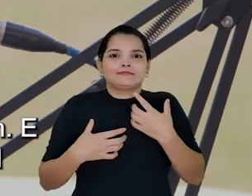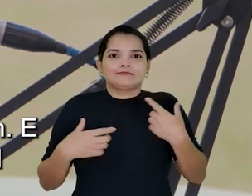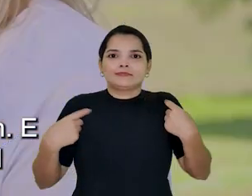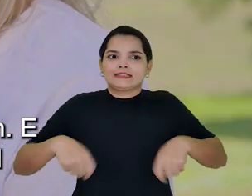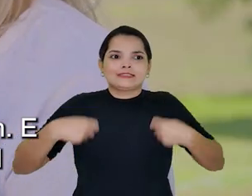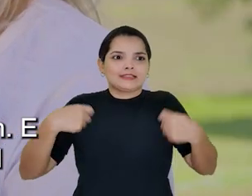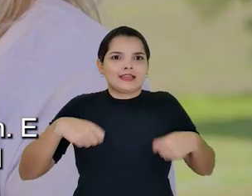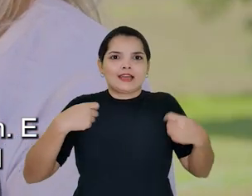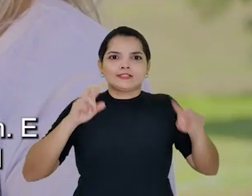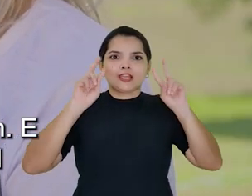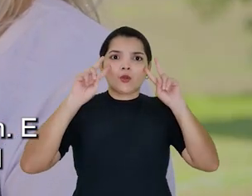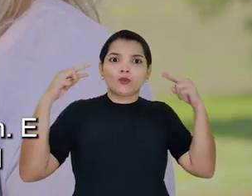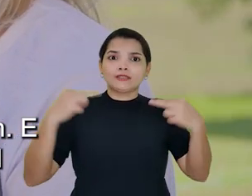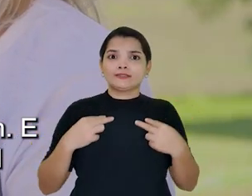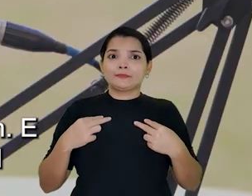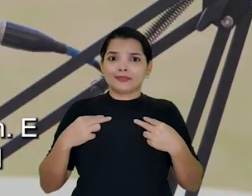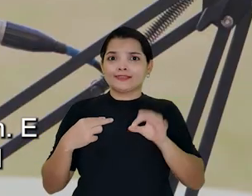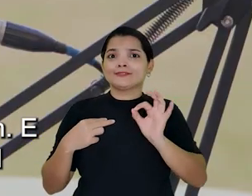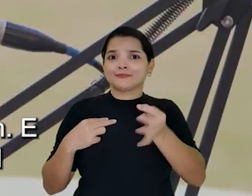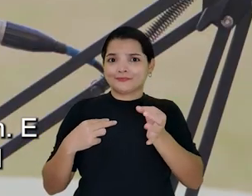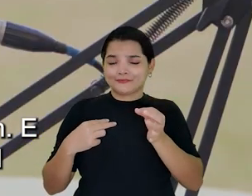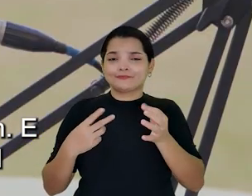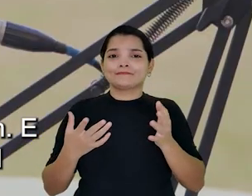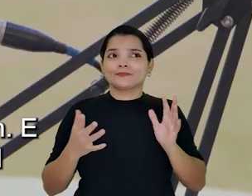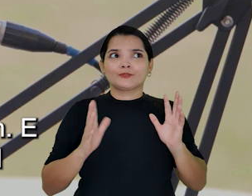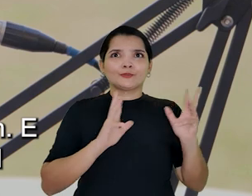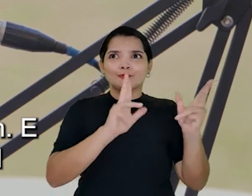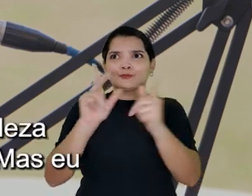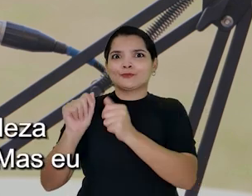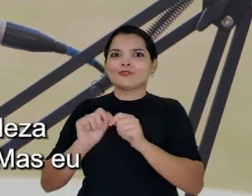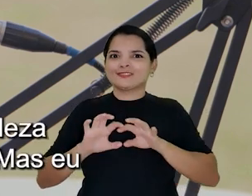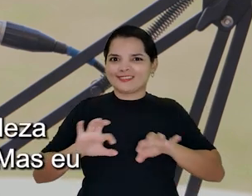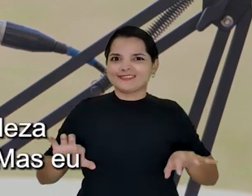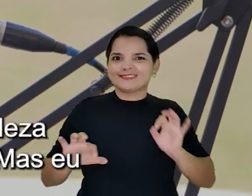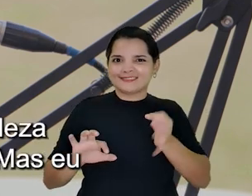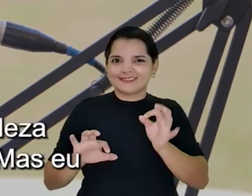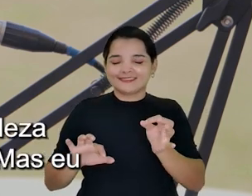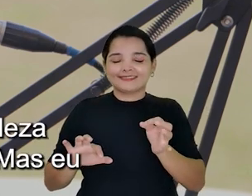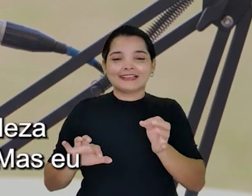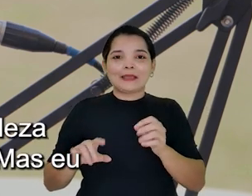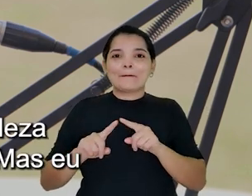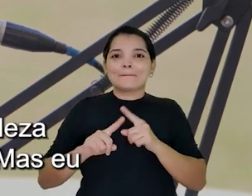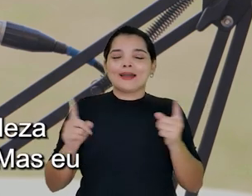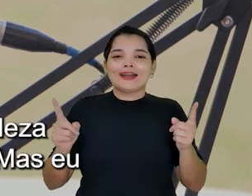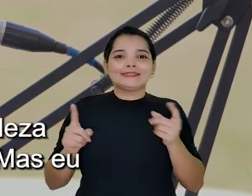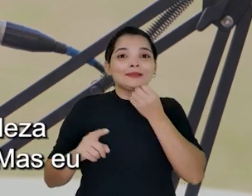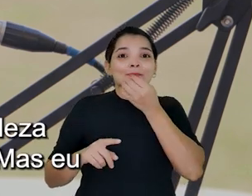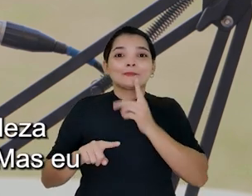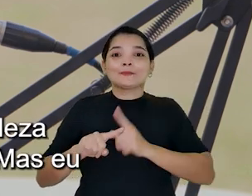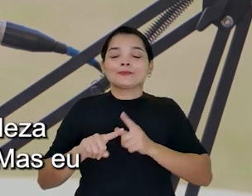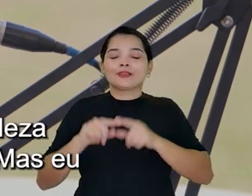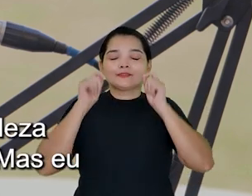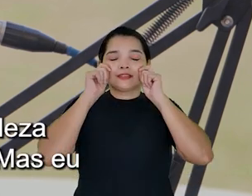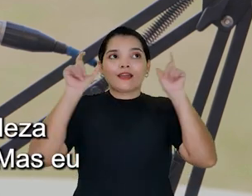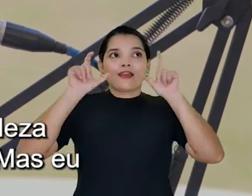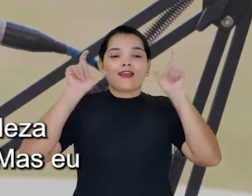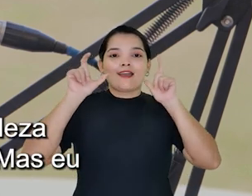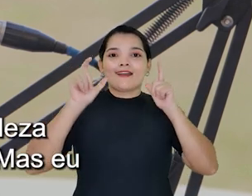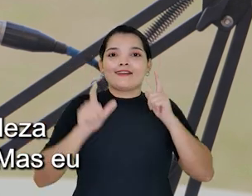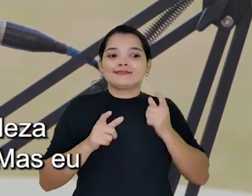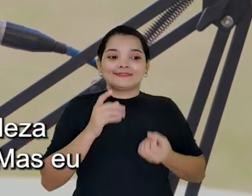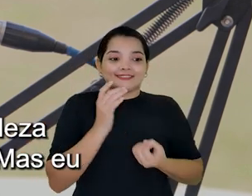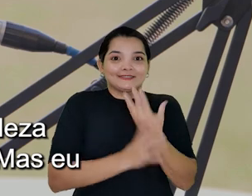mundo tem Uhum E isso isso quando acontece de maneira tão Sutil desperta tantas coisas boas né sim a